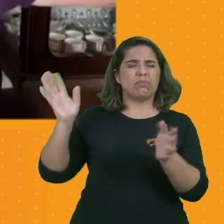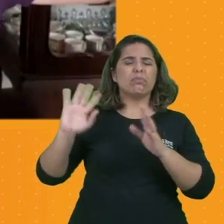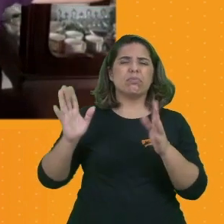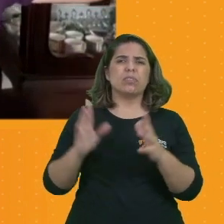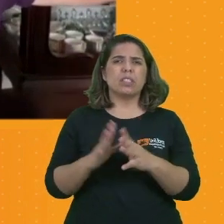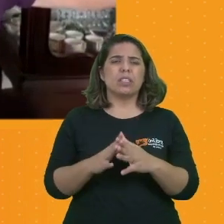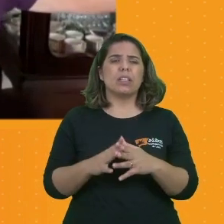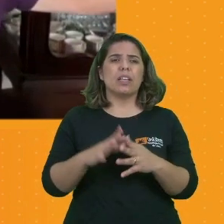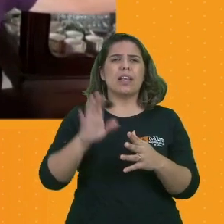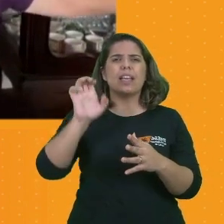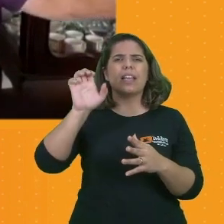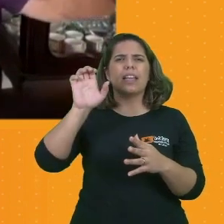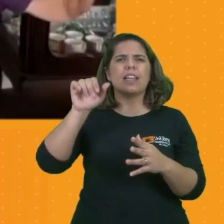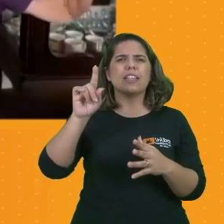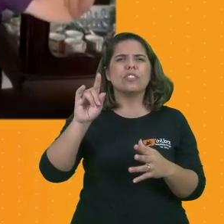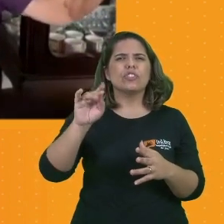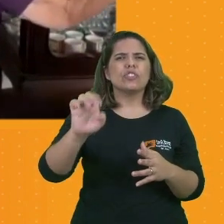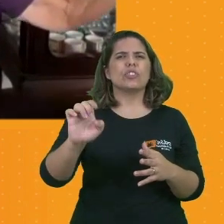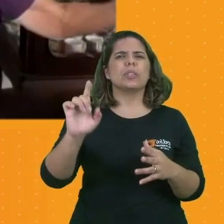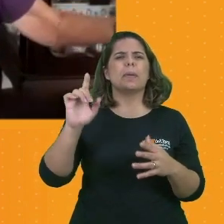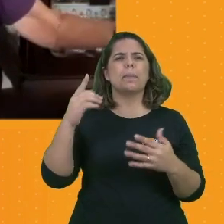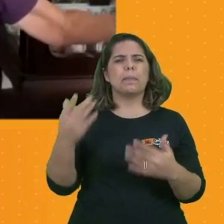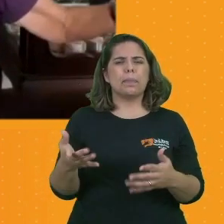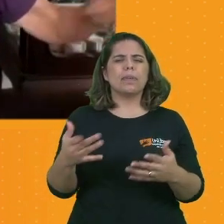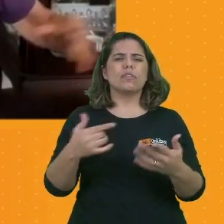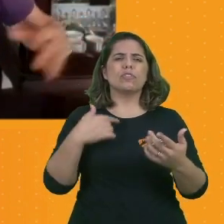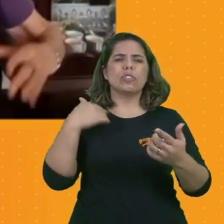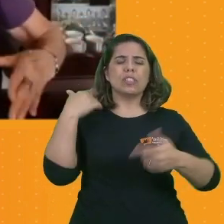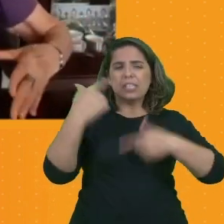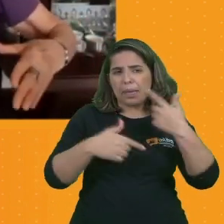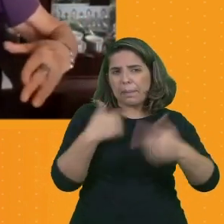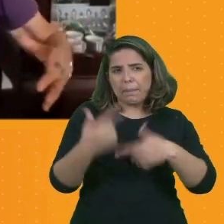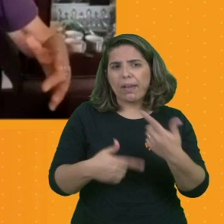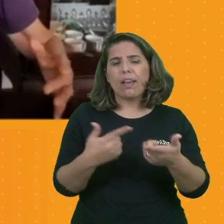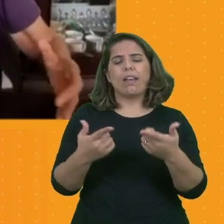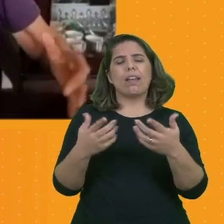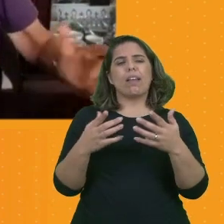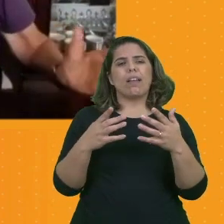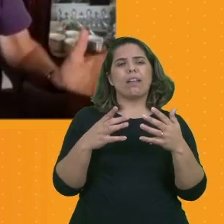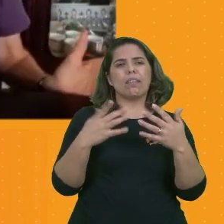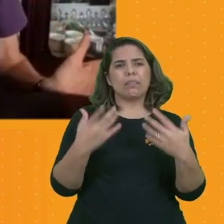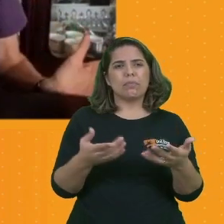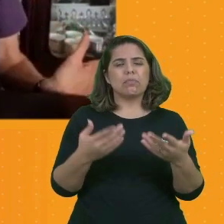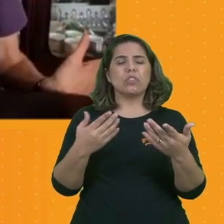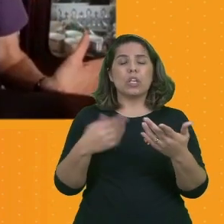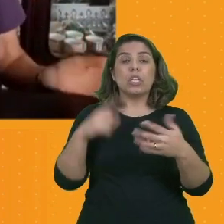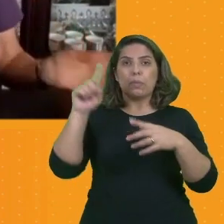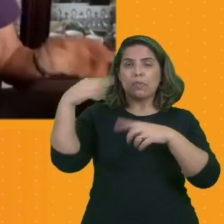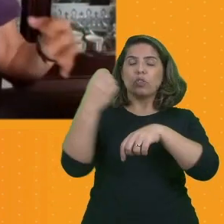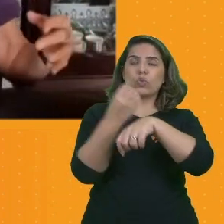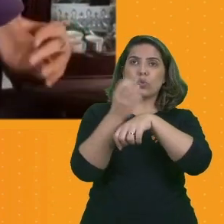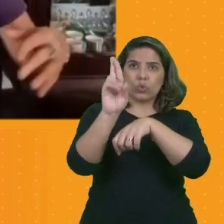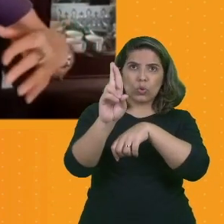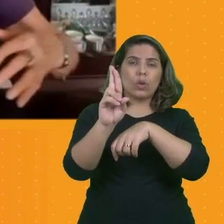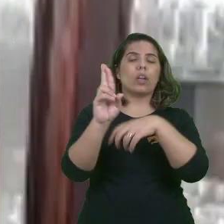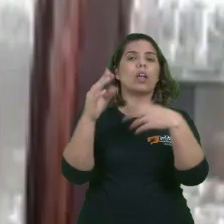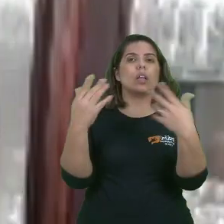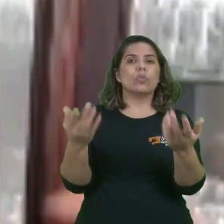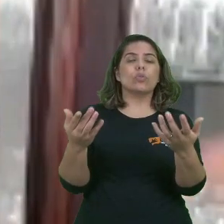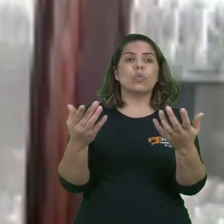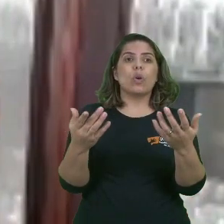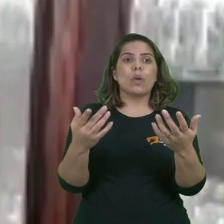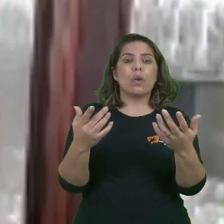entendi tu dizendo de trabalhar com gravação mestrado doutorado e também não